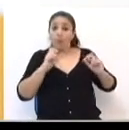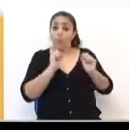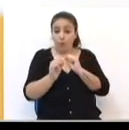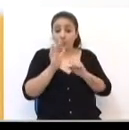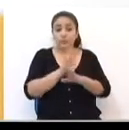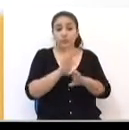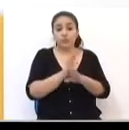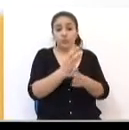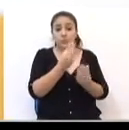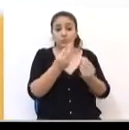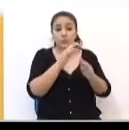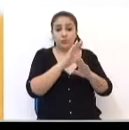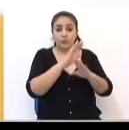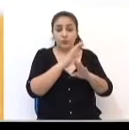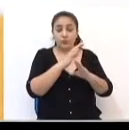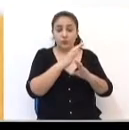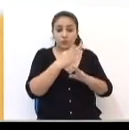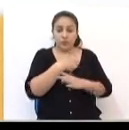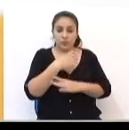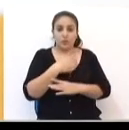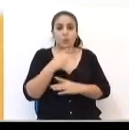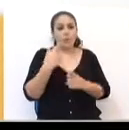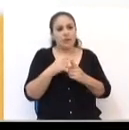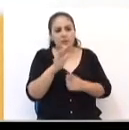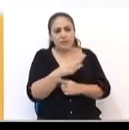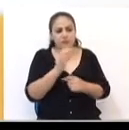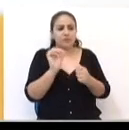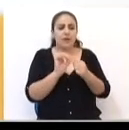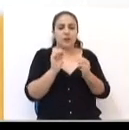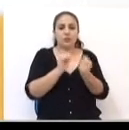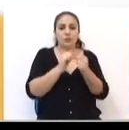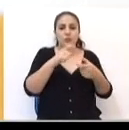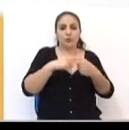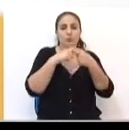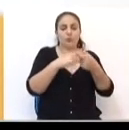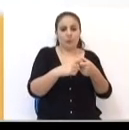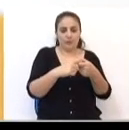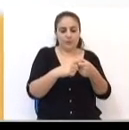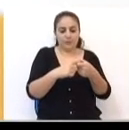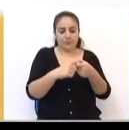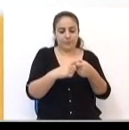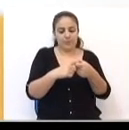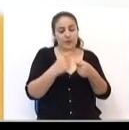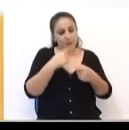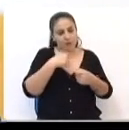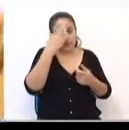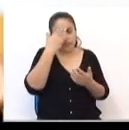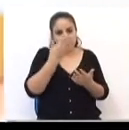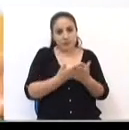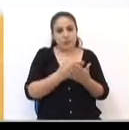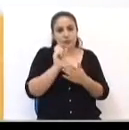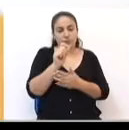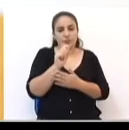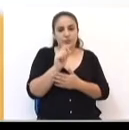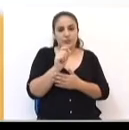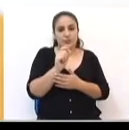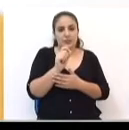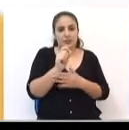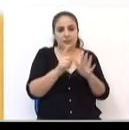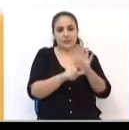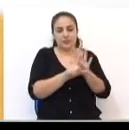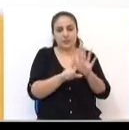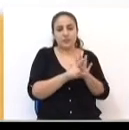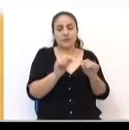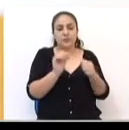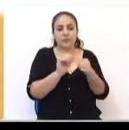diversas formas, porque já o faz. Muitas vezes através de convênios, nós sabemos, E eu acredito que a legislação das parcerias